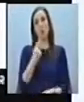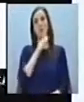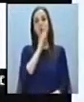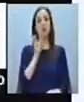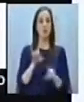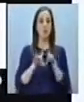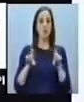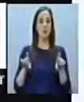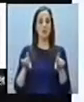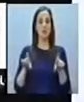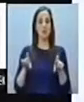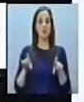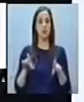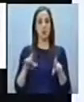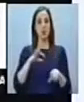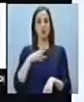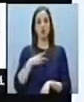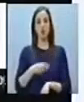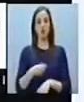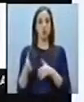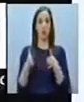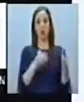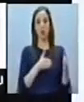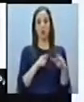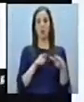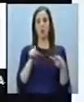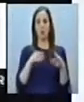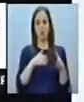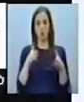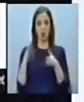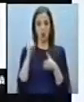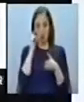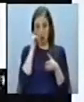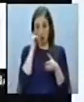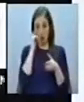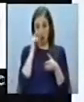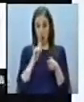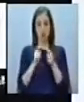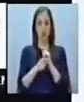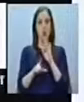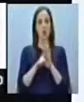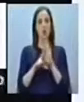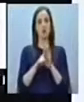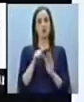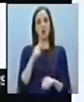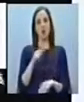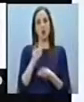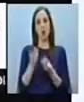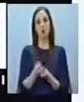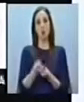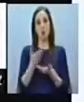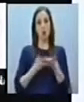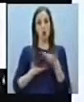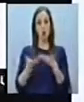empresas mas por um lado e para o outro está presente no orçamento a troca de informações